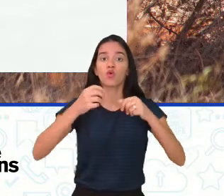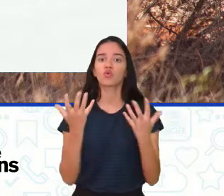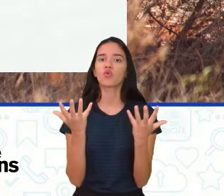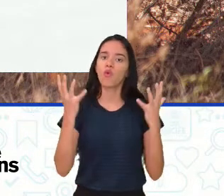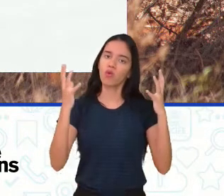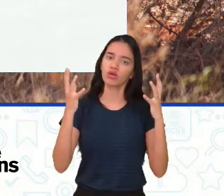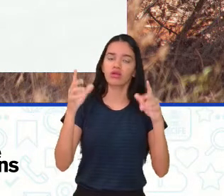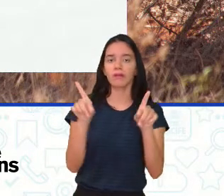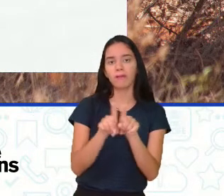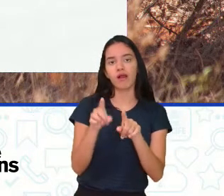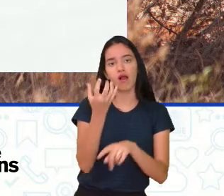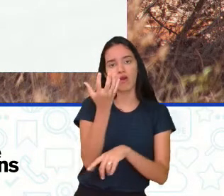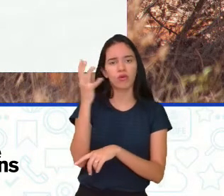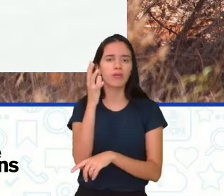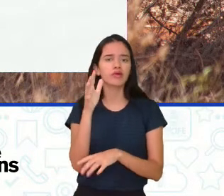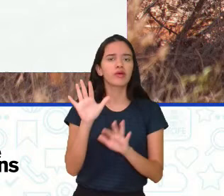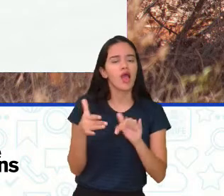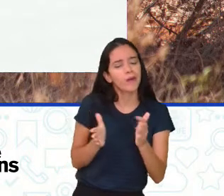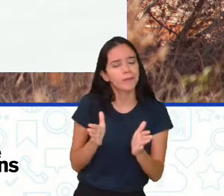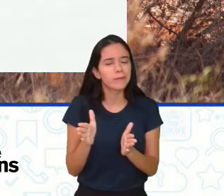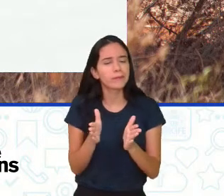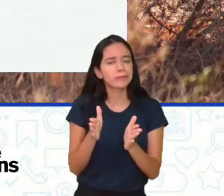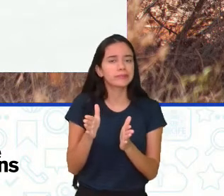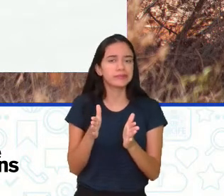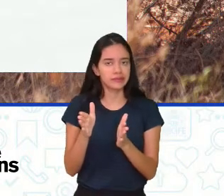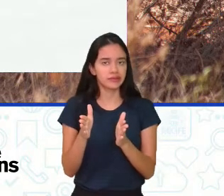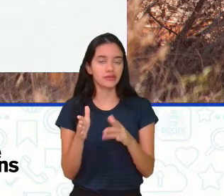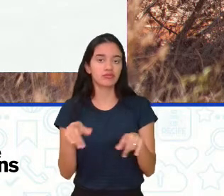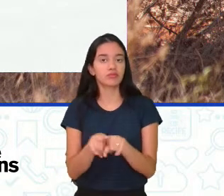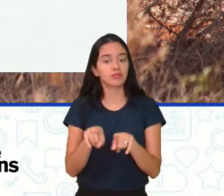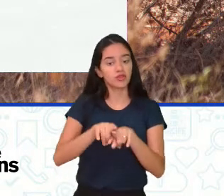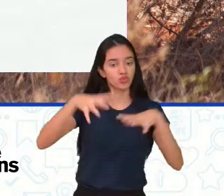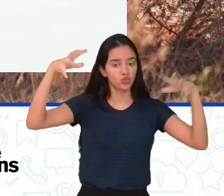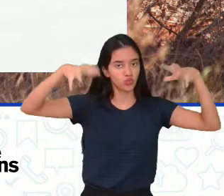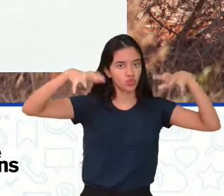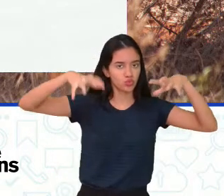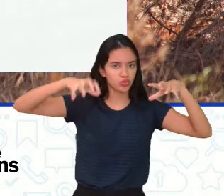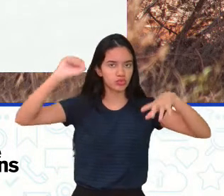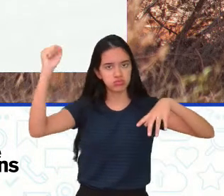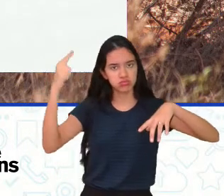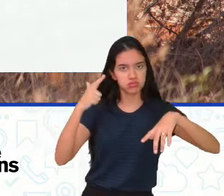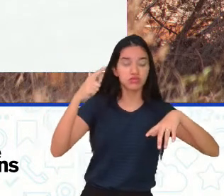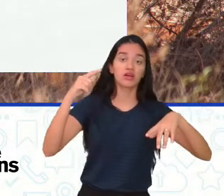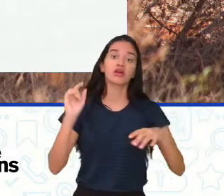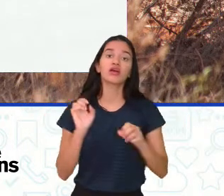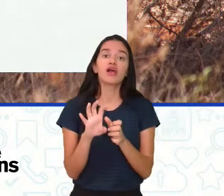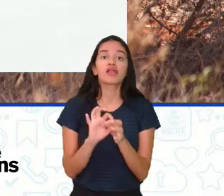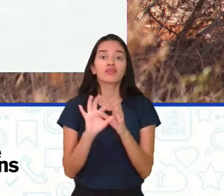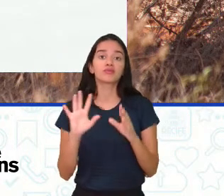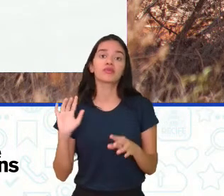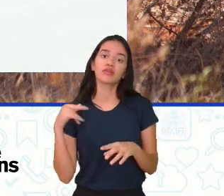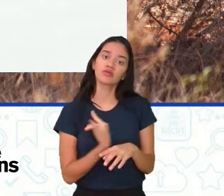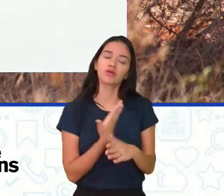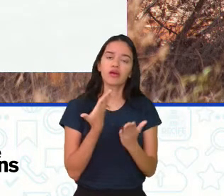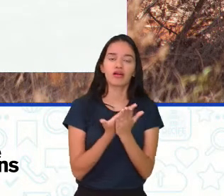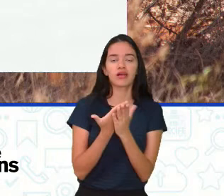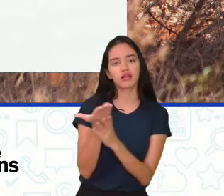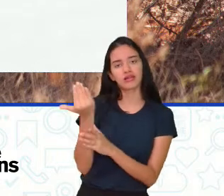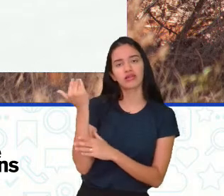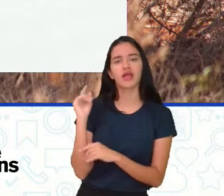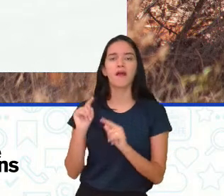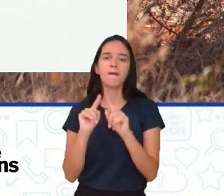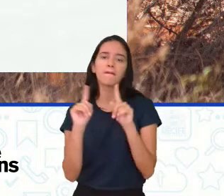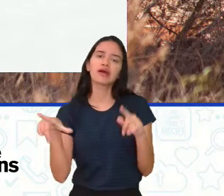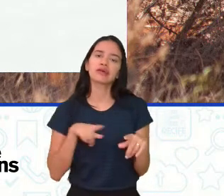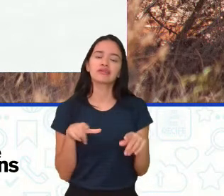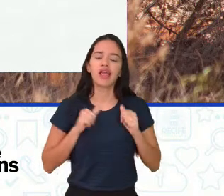do Cerrado, aqueles períodos sazonais, tudo isso disponível na nossa aula anterior. Mas aí tem o quê? A ação